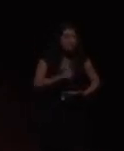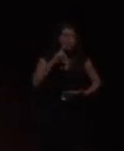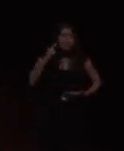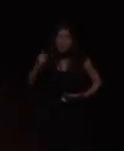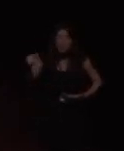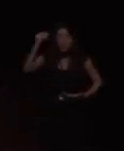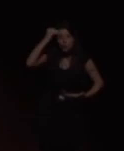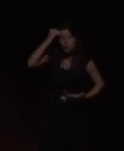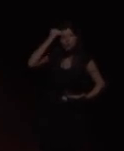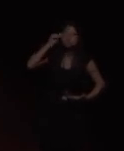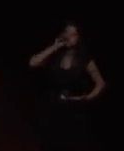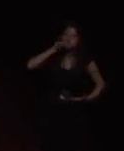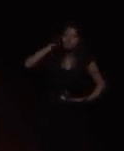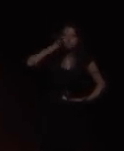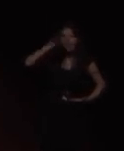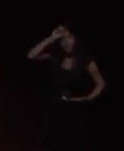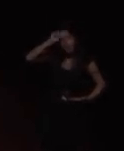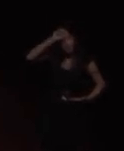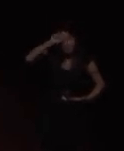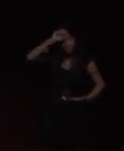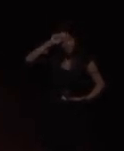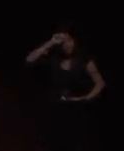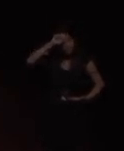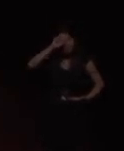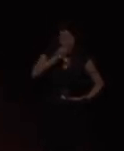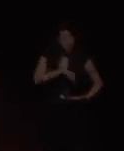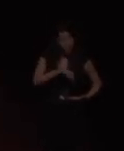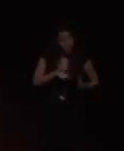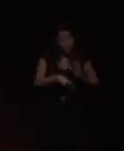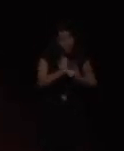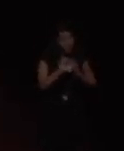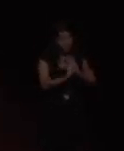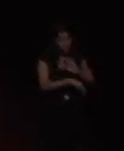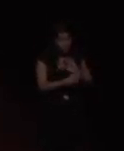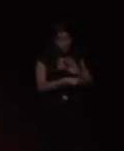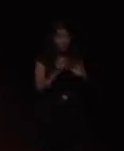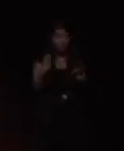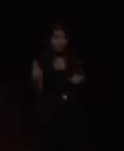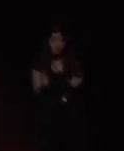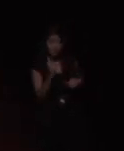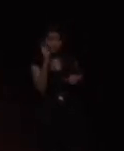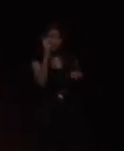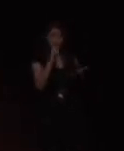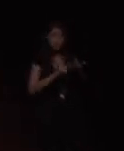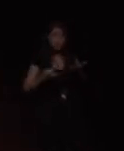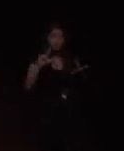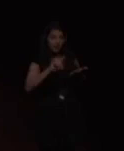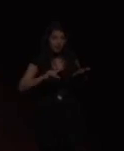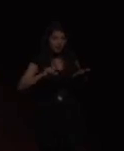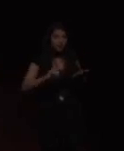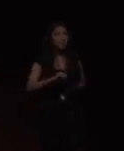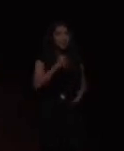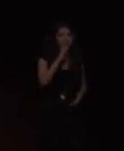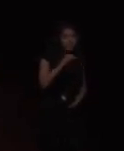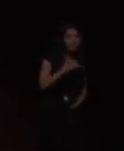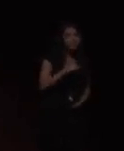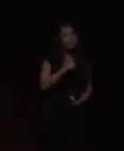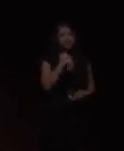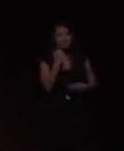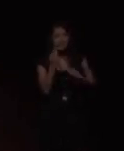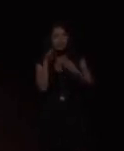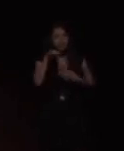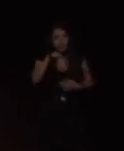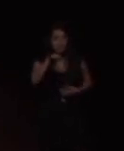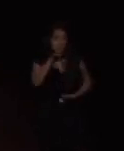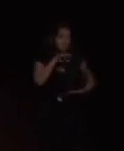é em parte algo muito ligado ao valor literário, às vozes, às sonoridades que os bebês descobrem que